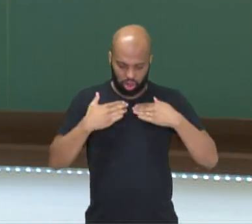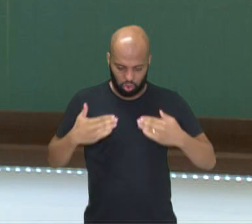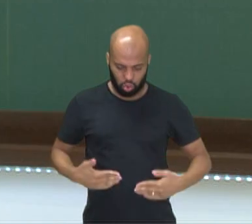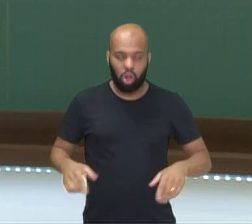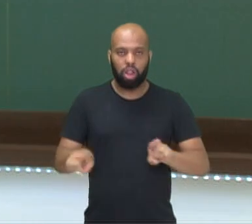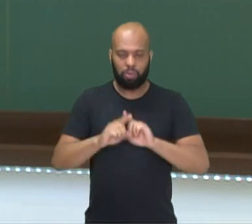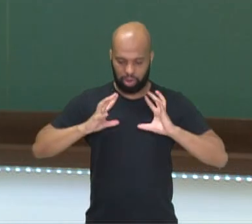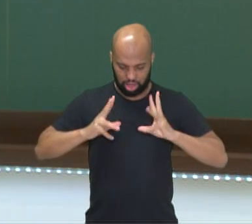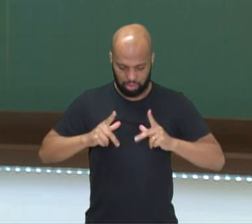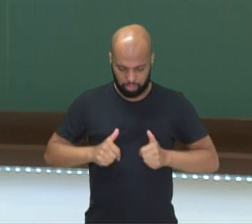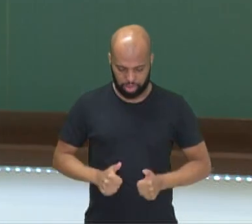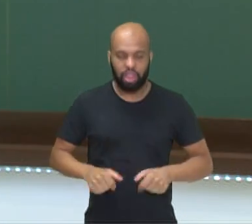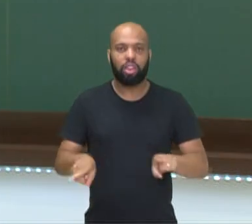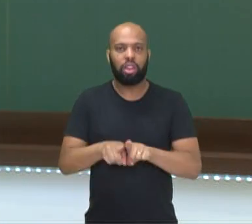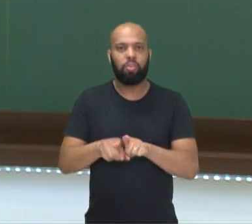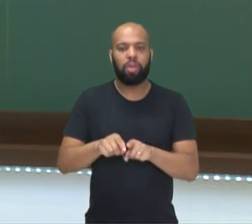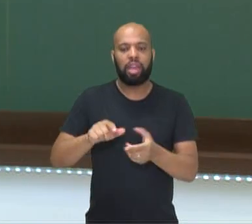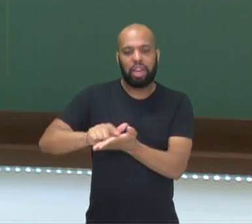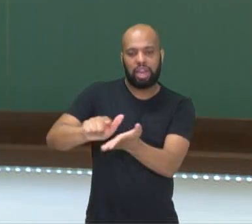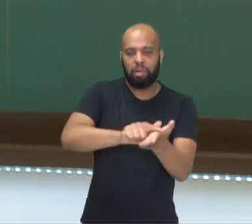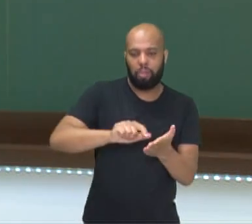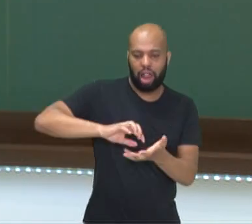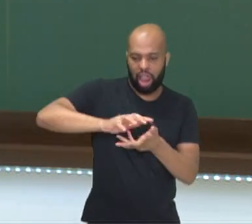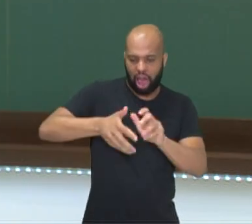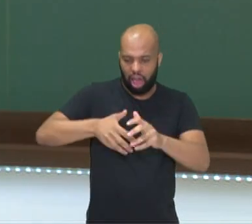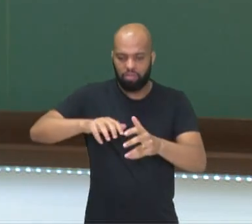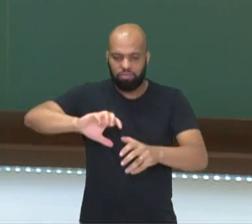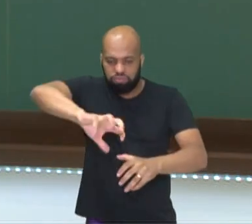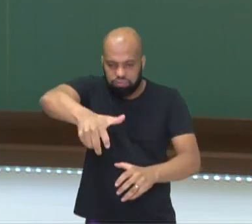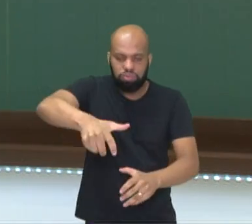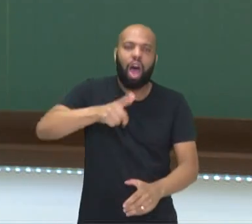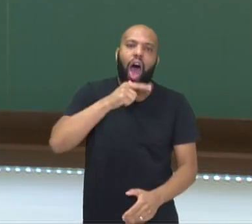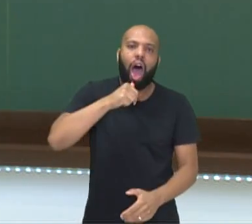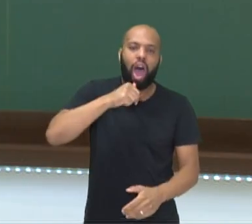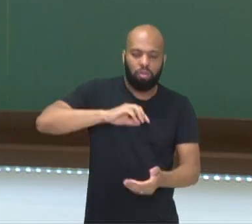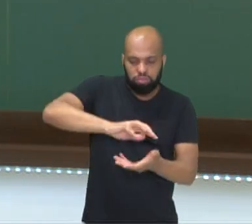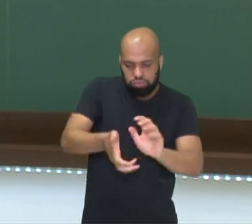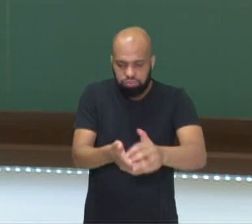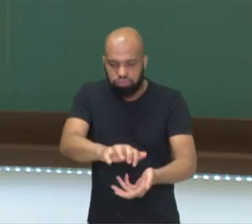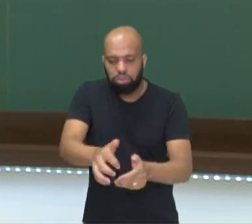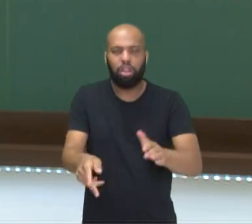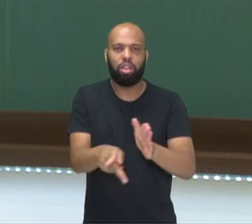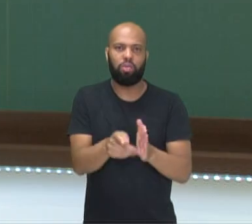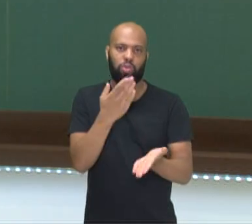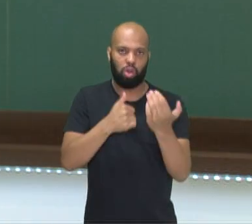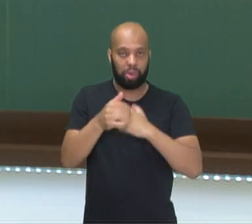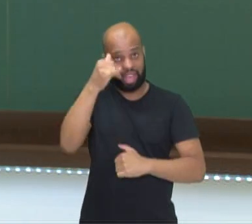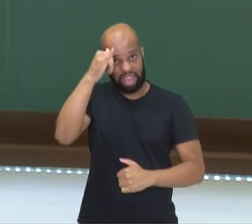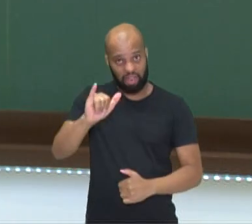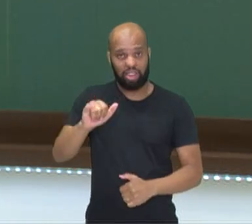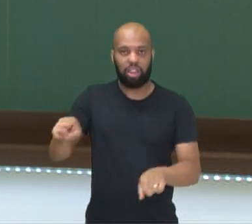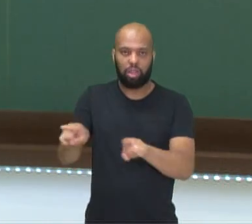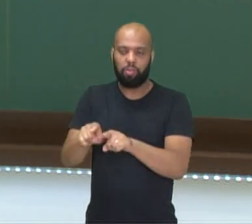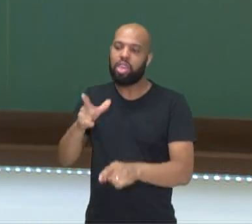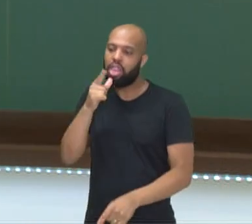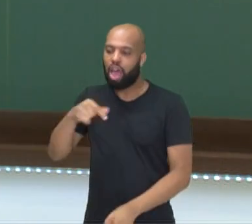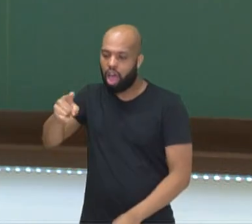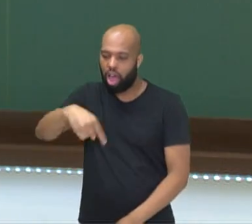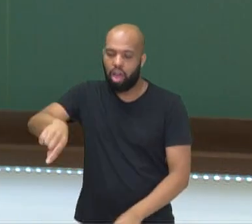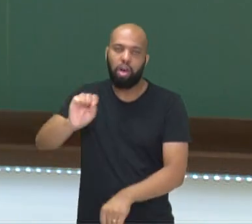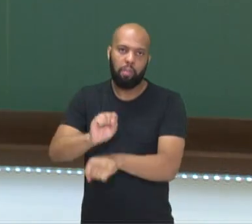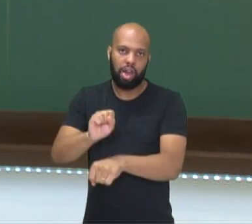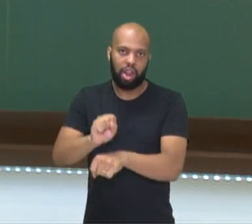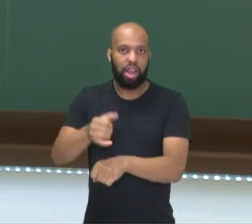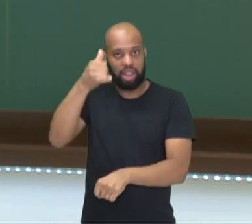higiene pessoal, a higiene dos alimentos e do nosso ambiente, para que não ocorra o acúmulo de água parada, que é